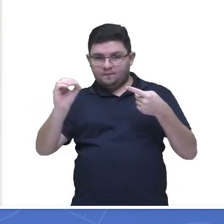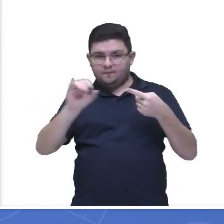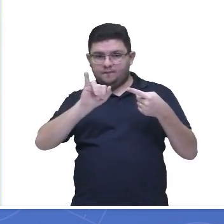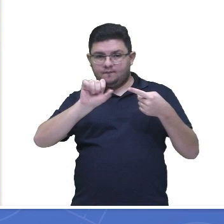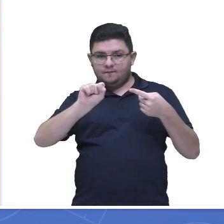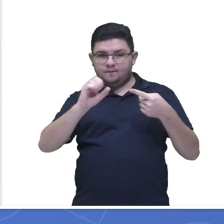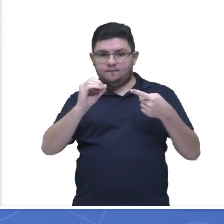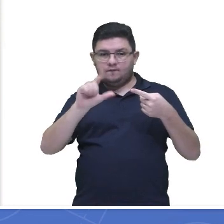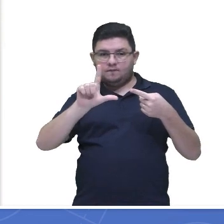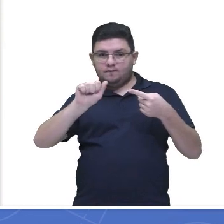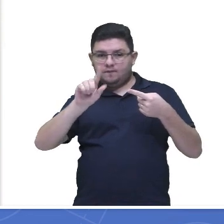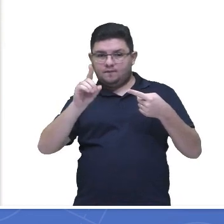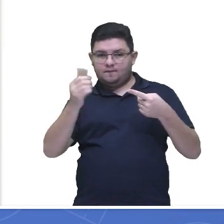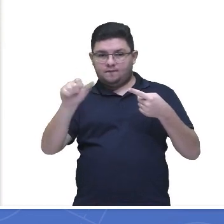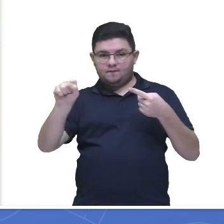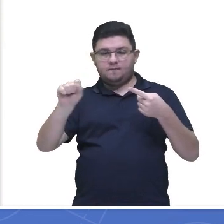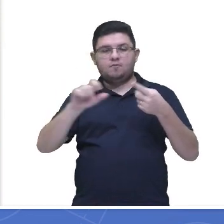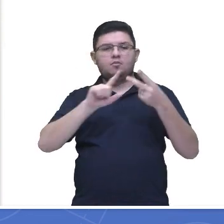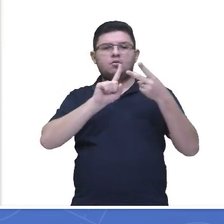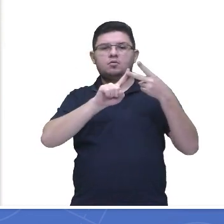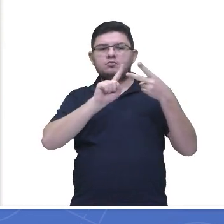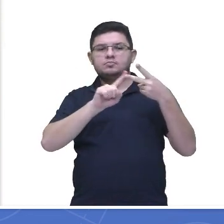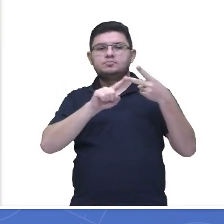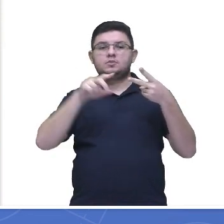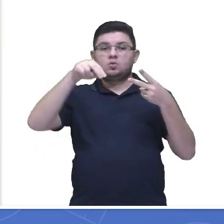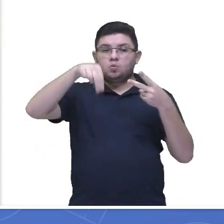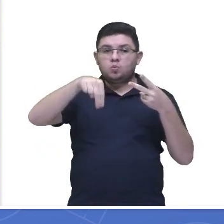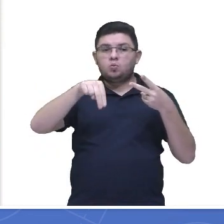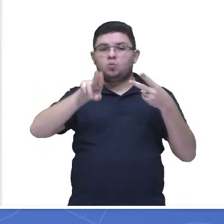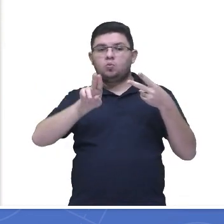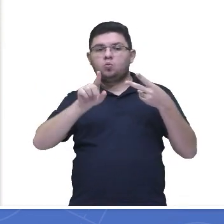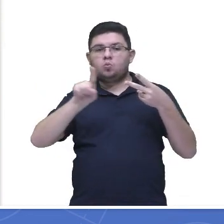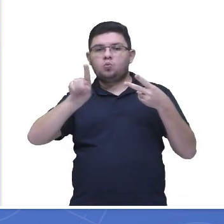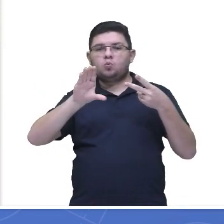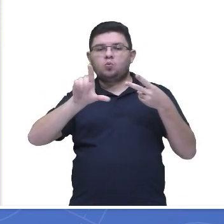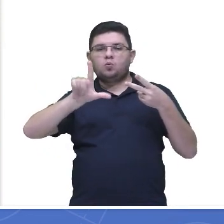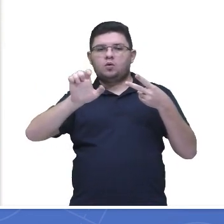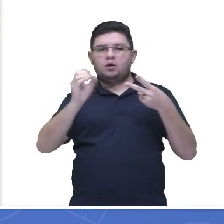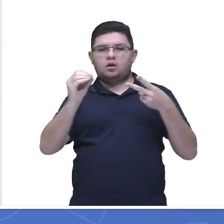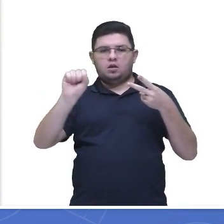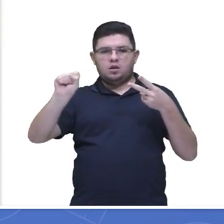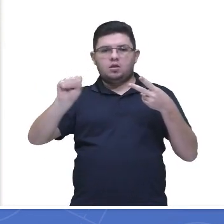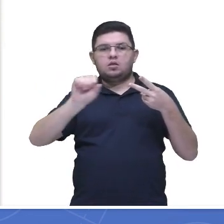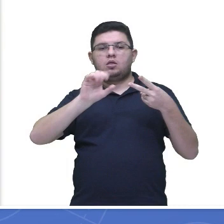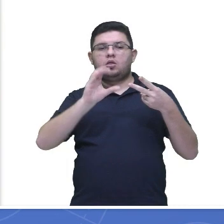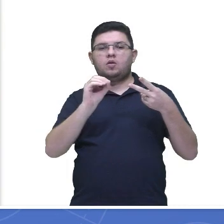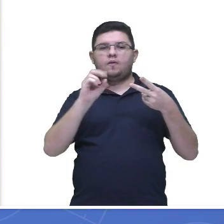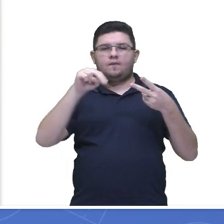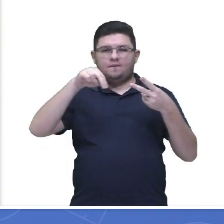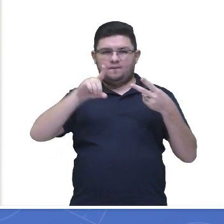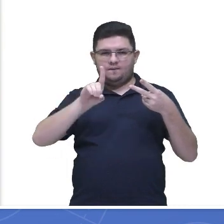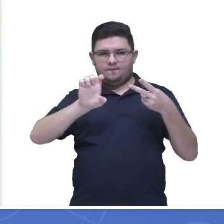e também núcleos condensados, tá bom?